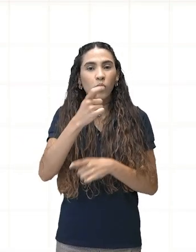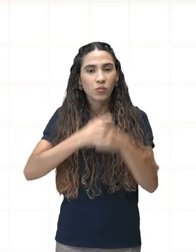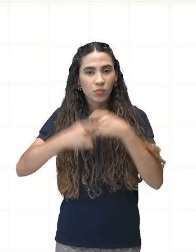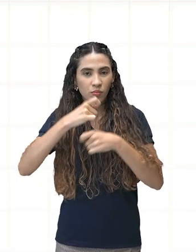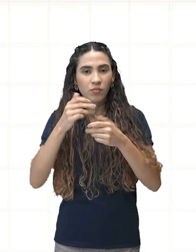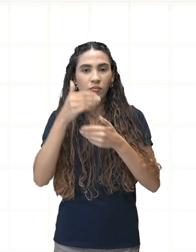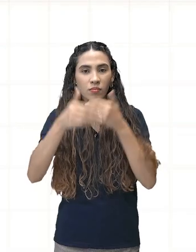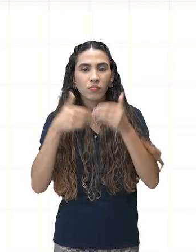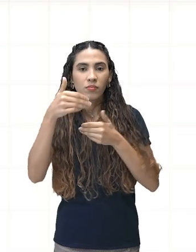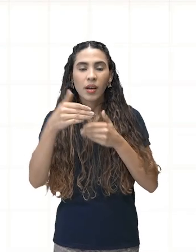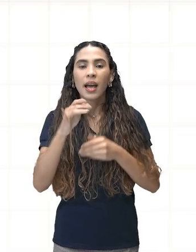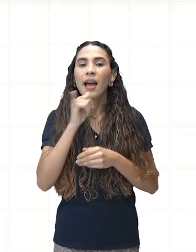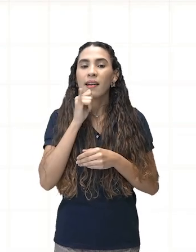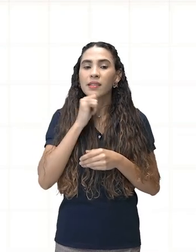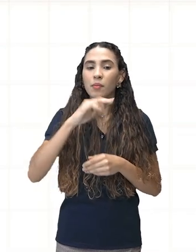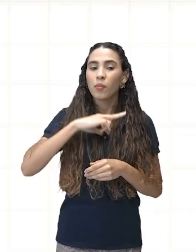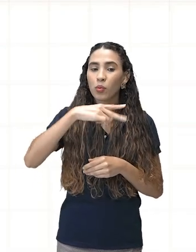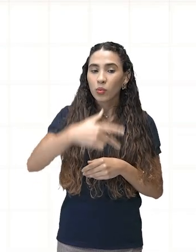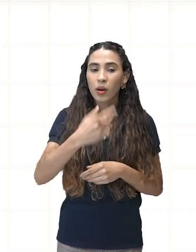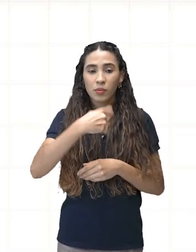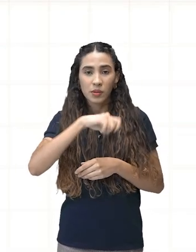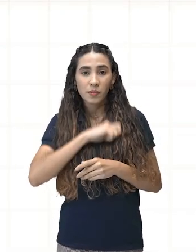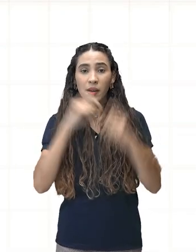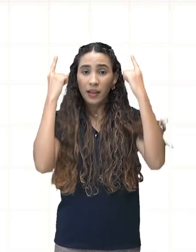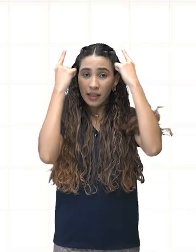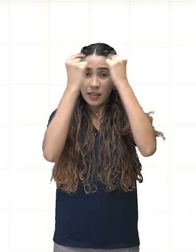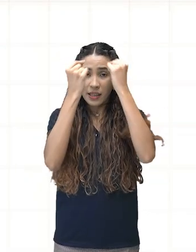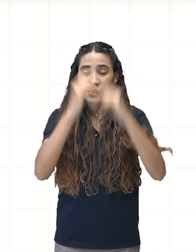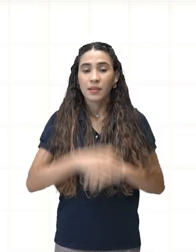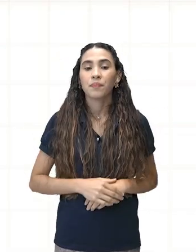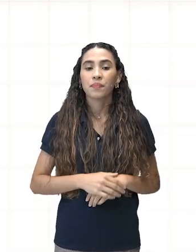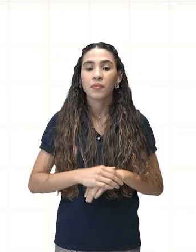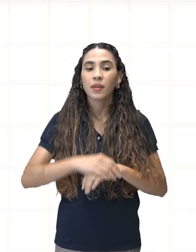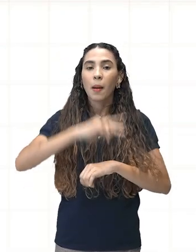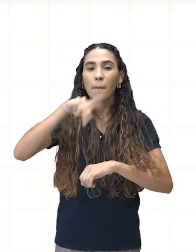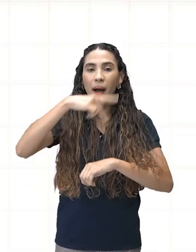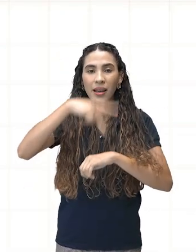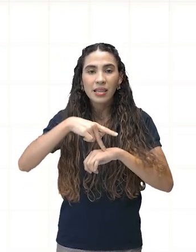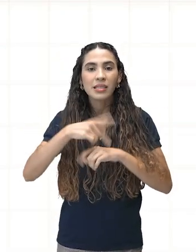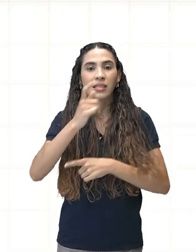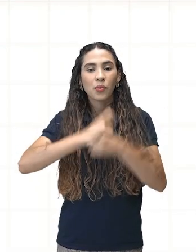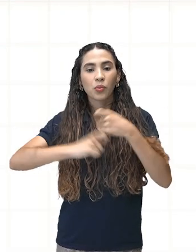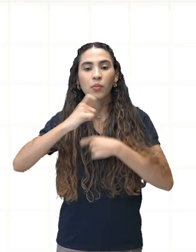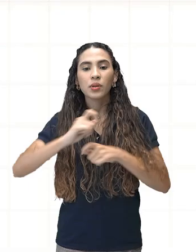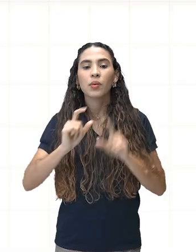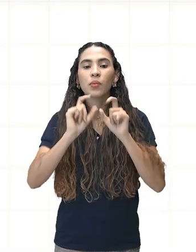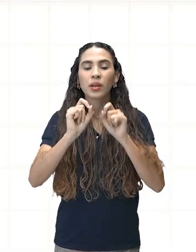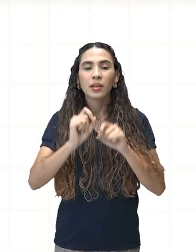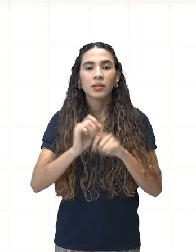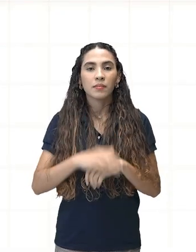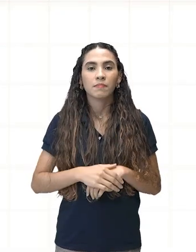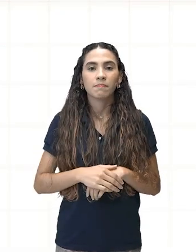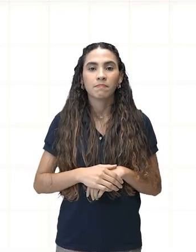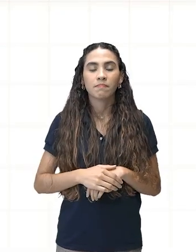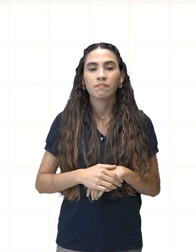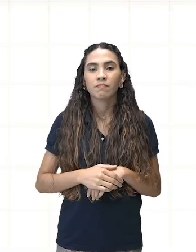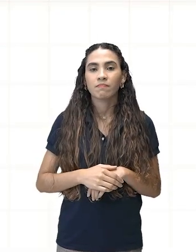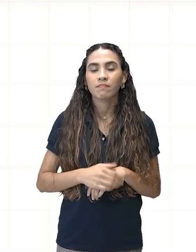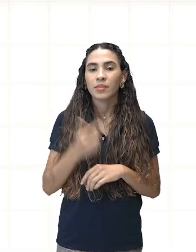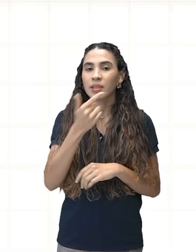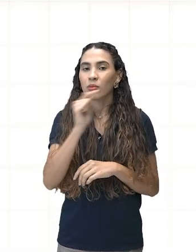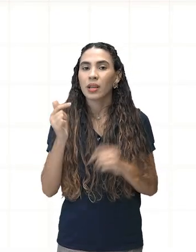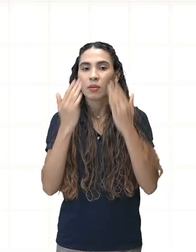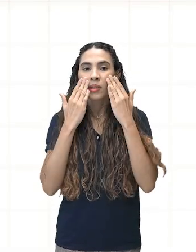econômico. É o caso de Portugal, da Espanha e da Grécia. Países com economia que não se